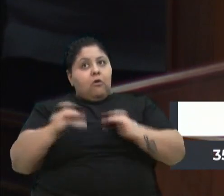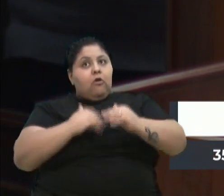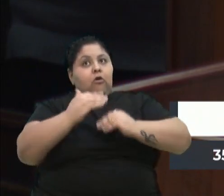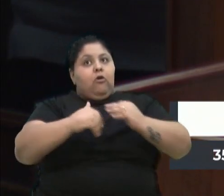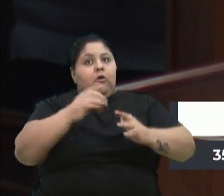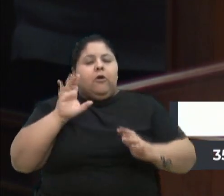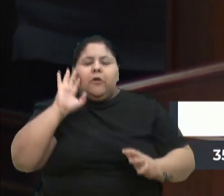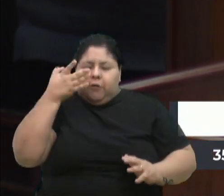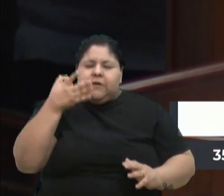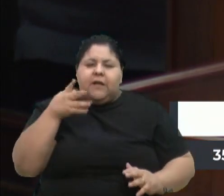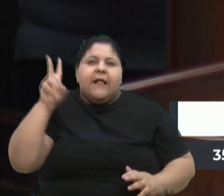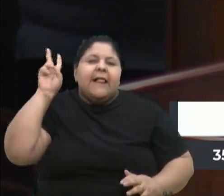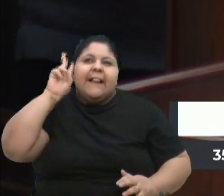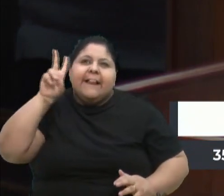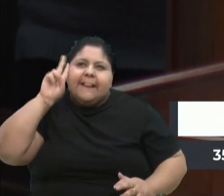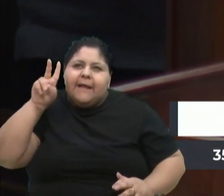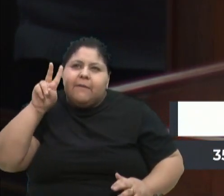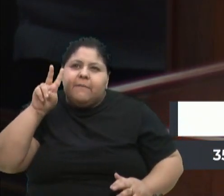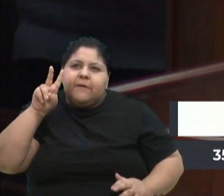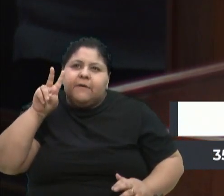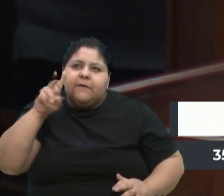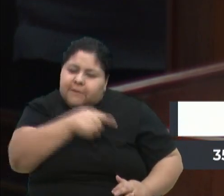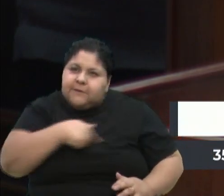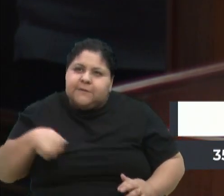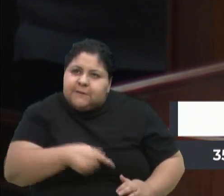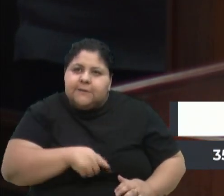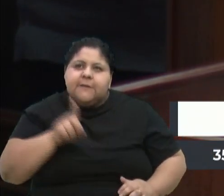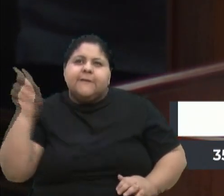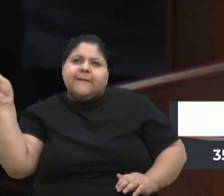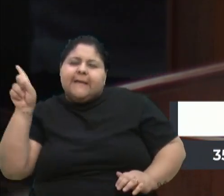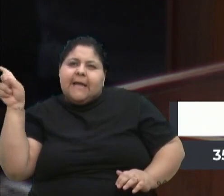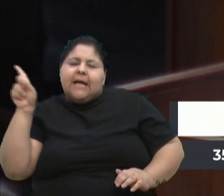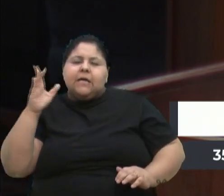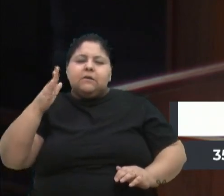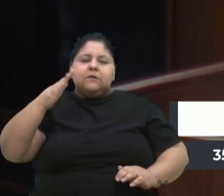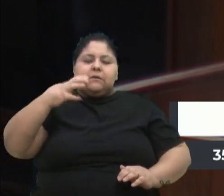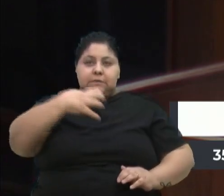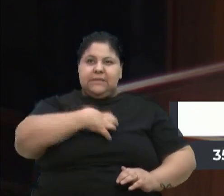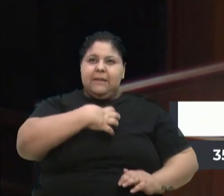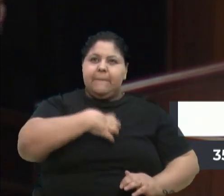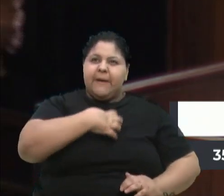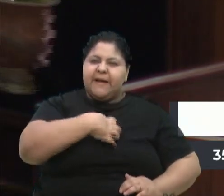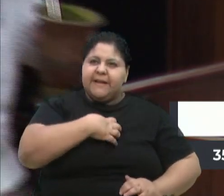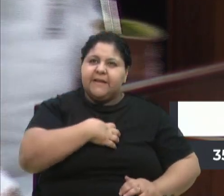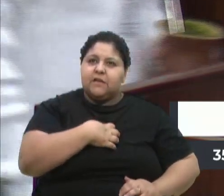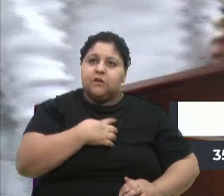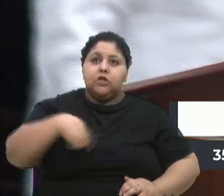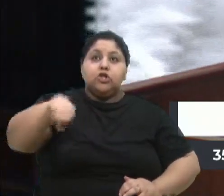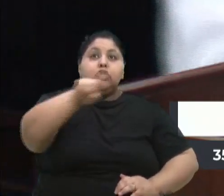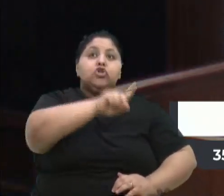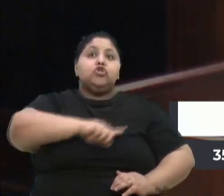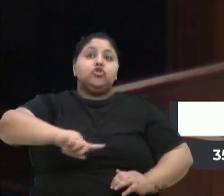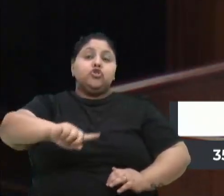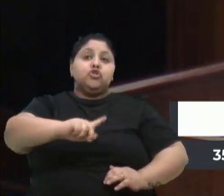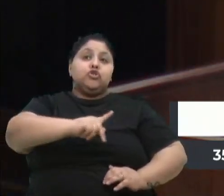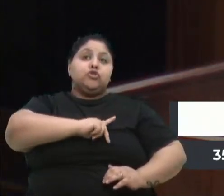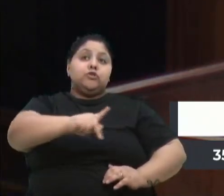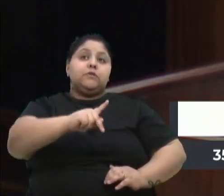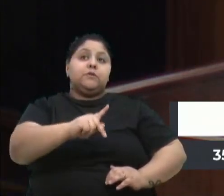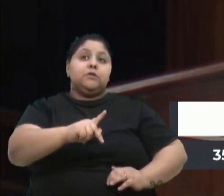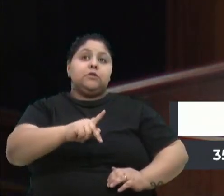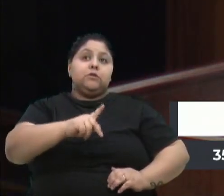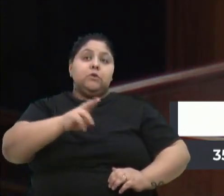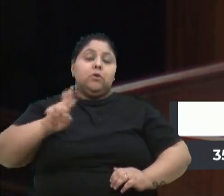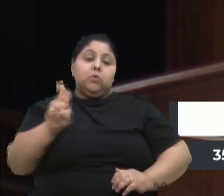se lembra, vereador Zanquim, lá na Bahia? Leu que deu aquela enchente, tudo? O nosso presidente estava andando de jet ski, acenando para as pessoas.